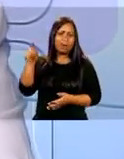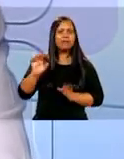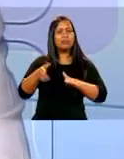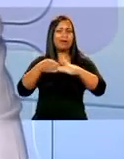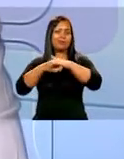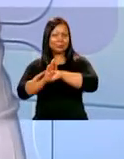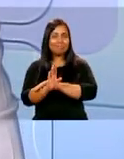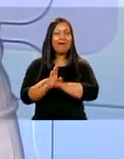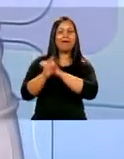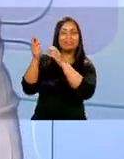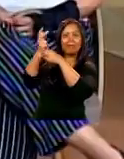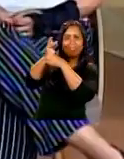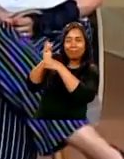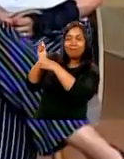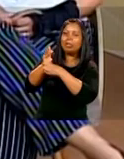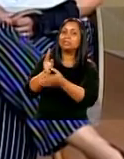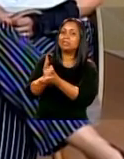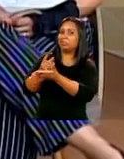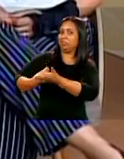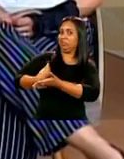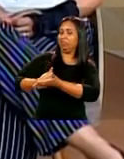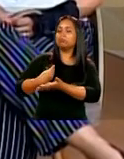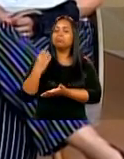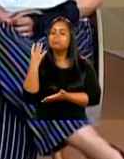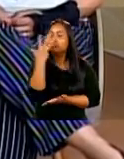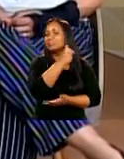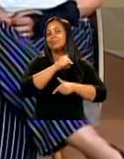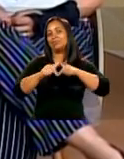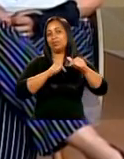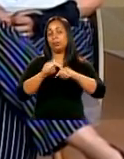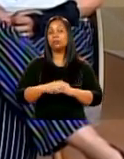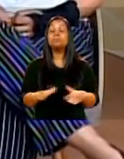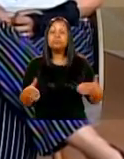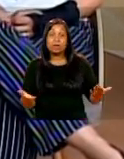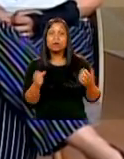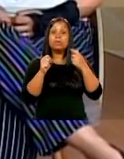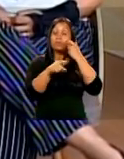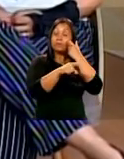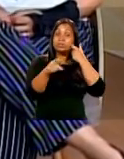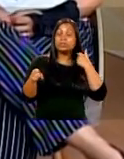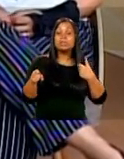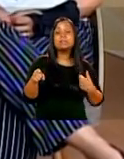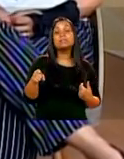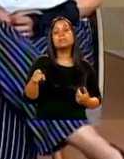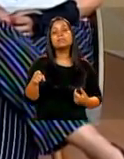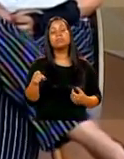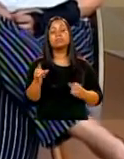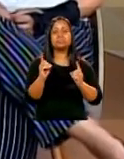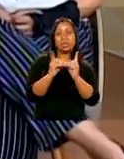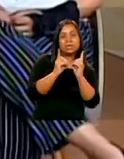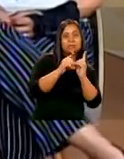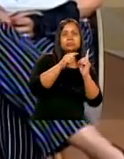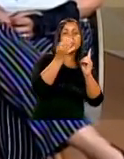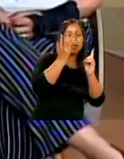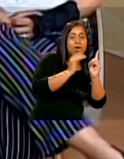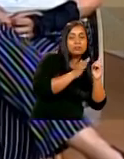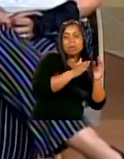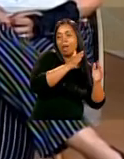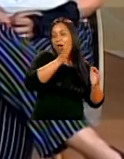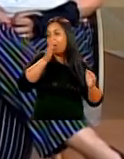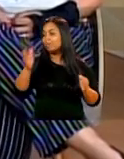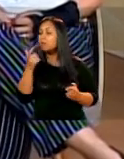com a imprensa rodando por lá. Que bonito esse trabalho, né? Então, assim, vocês atendem de criança